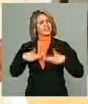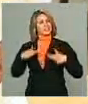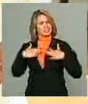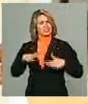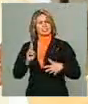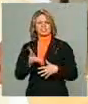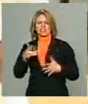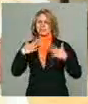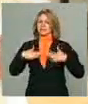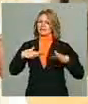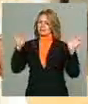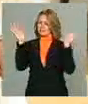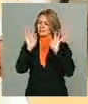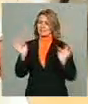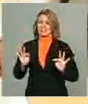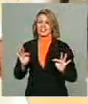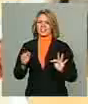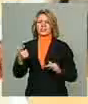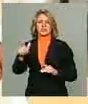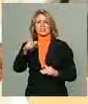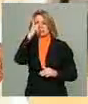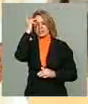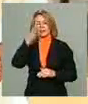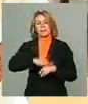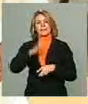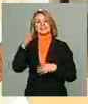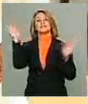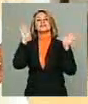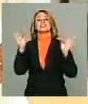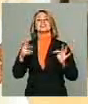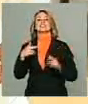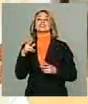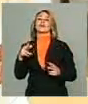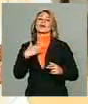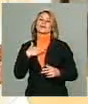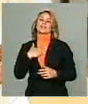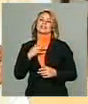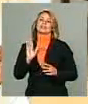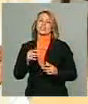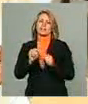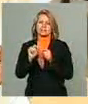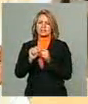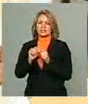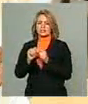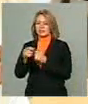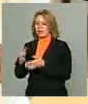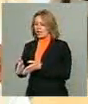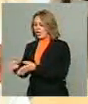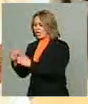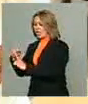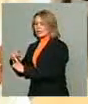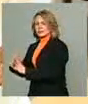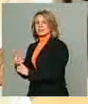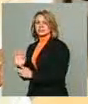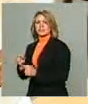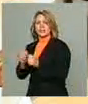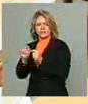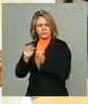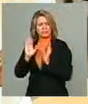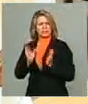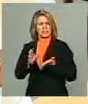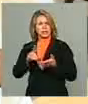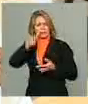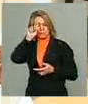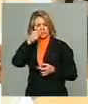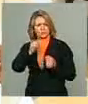eu sou feliz pra boa Ninguém é mais feliz do que eu ela já fez até a Sepultura dela Tu já viu isso ela mesmo fez assim mandou